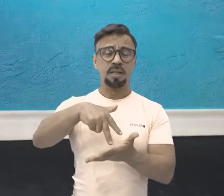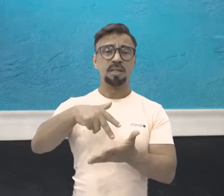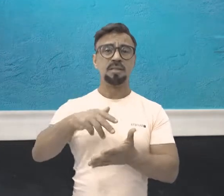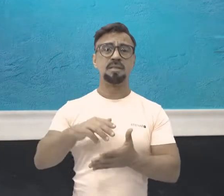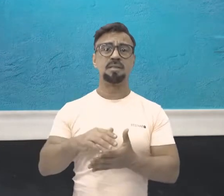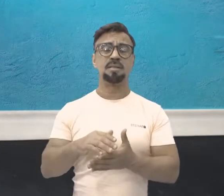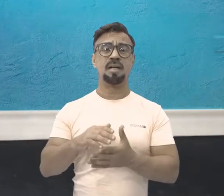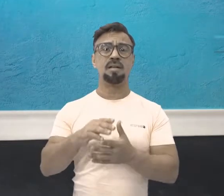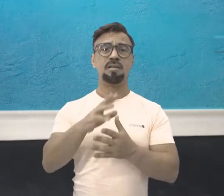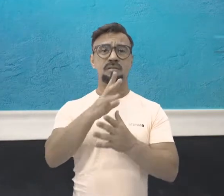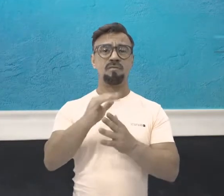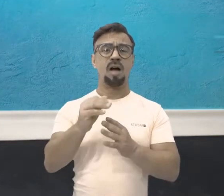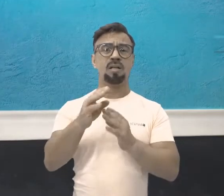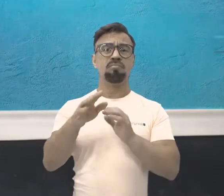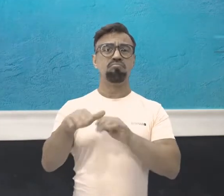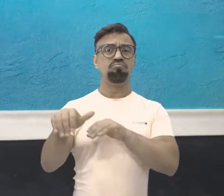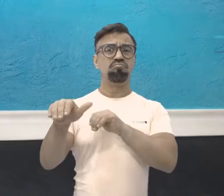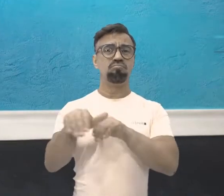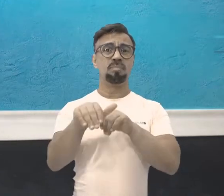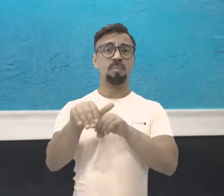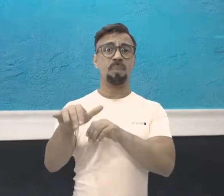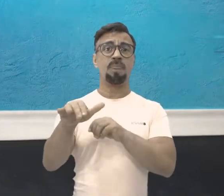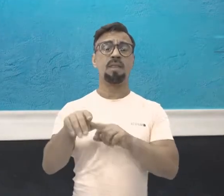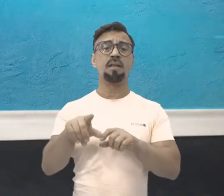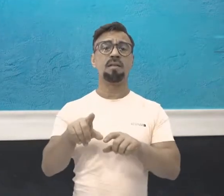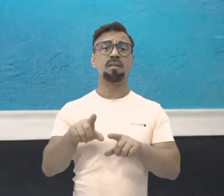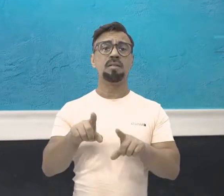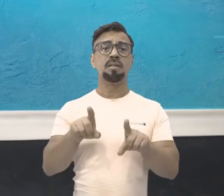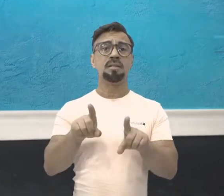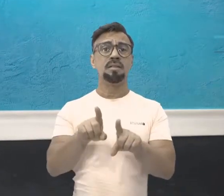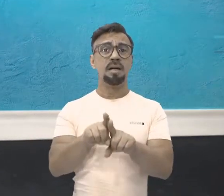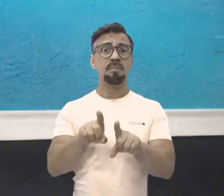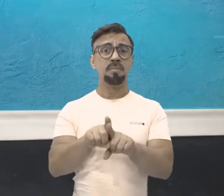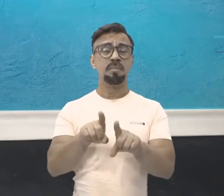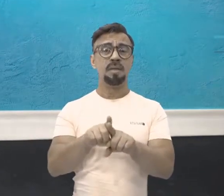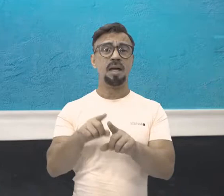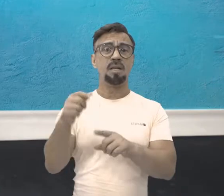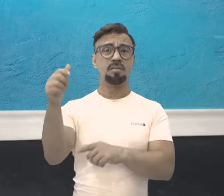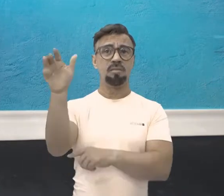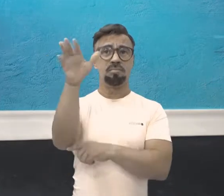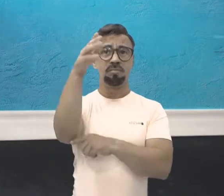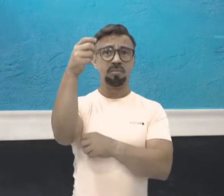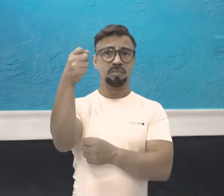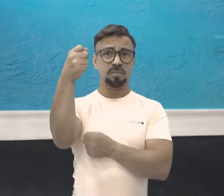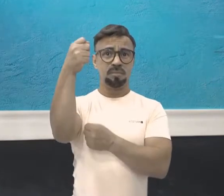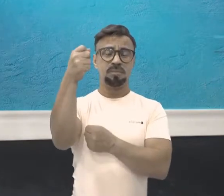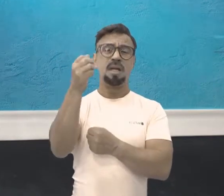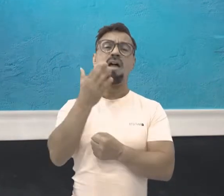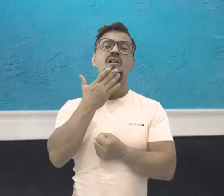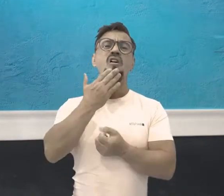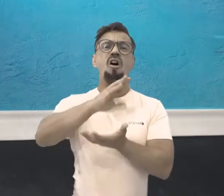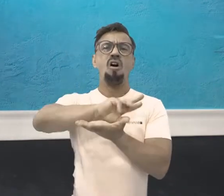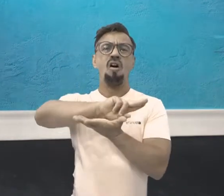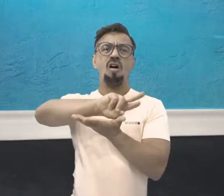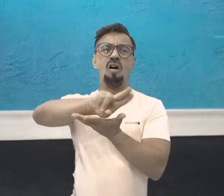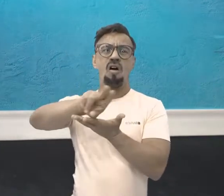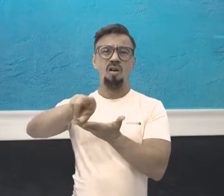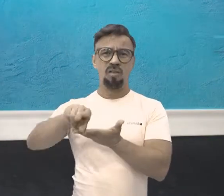vem desfilando, e ainda esse estandarte normalmente é muito colorido e